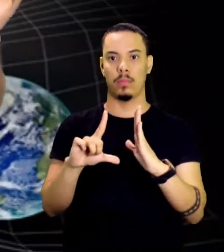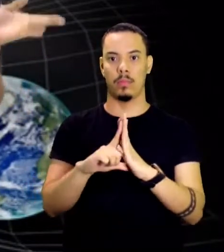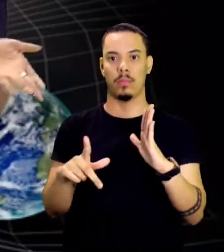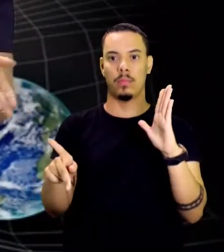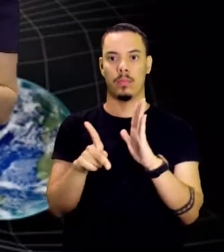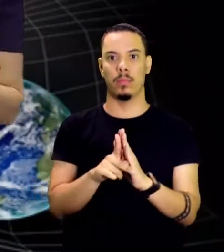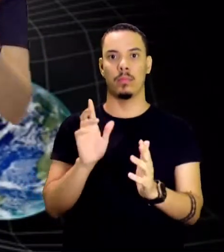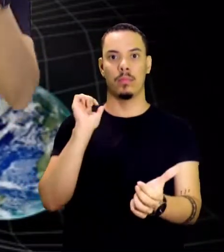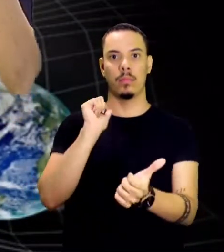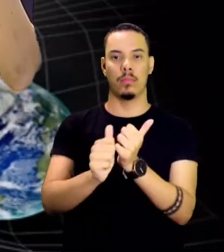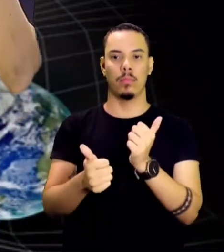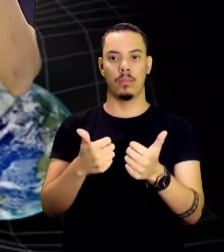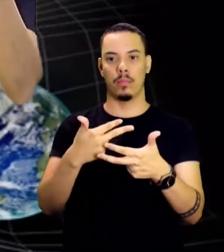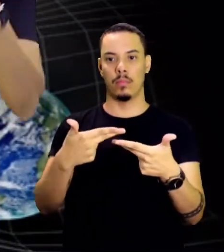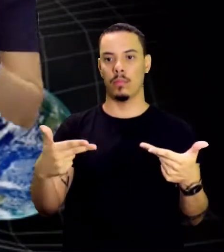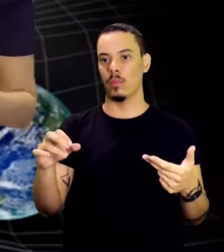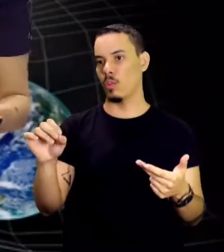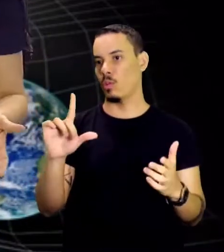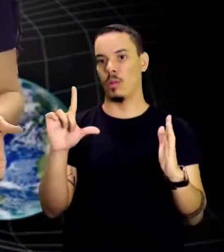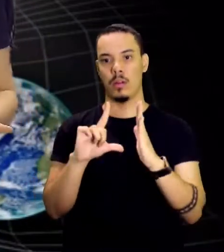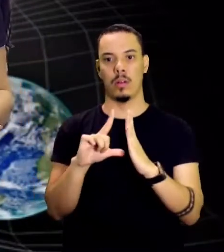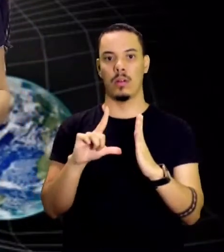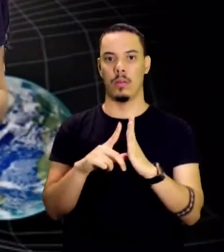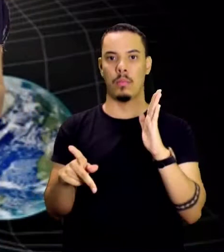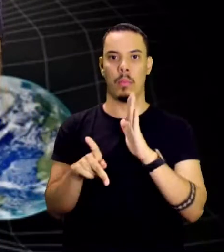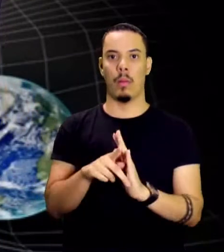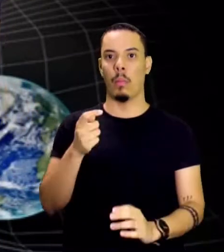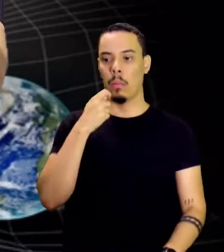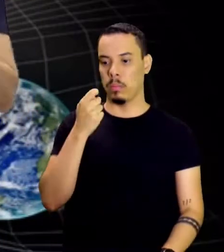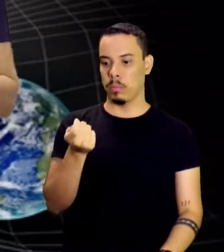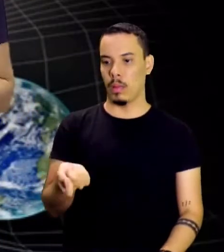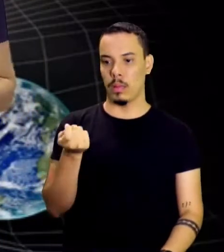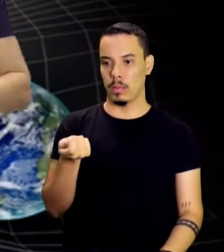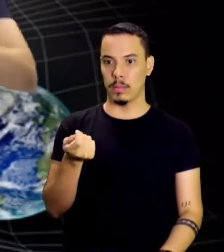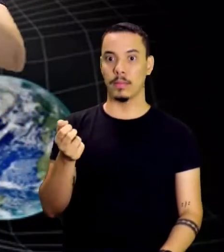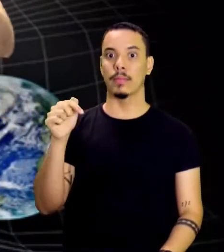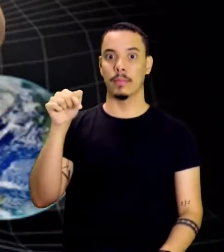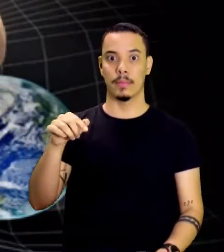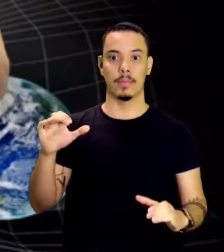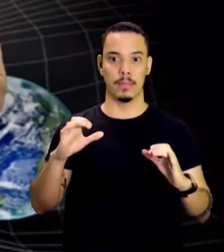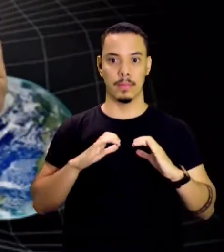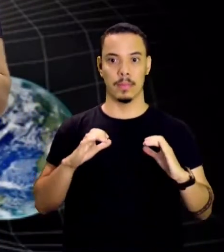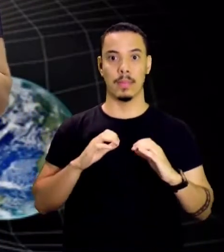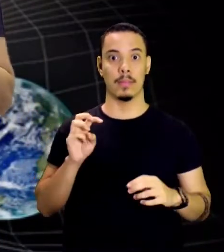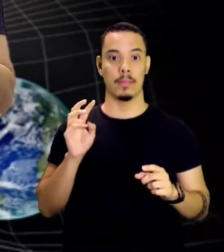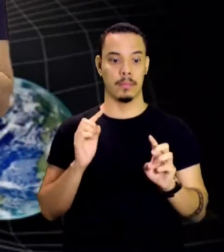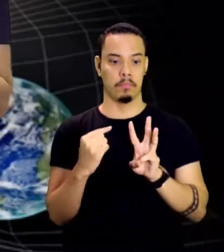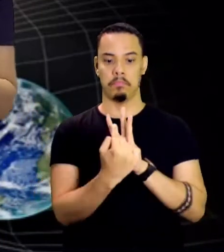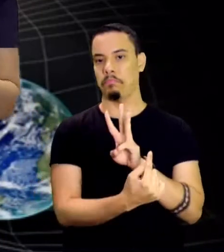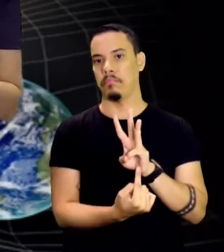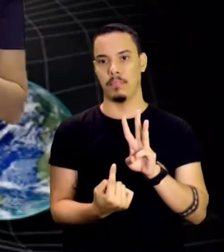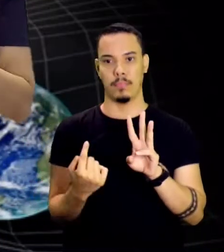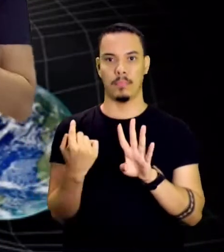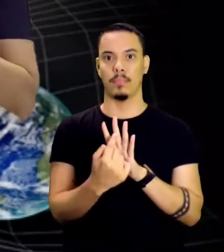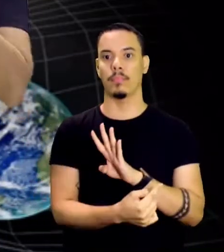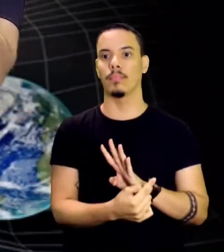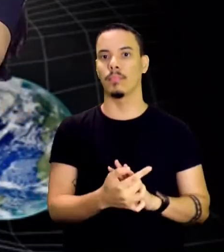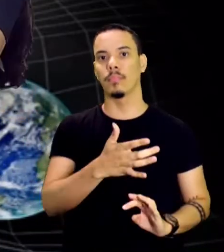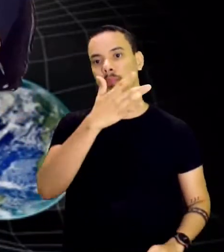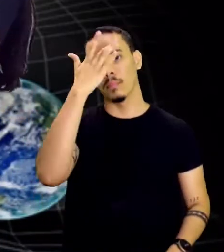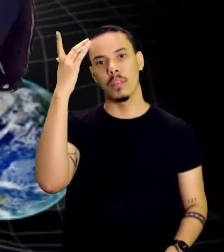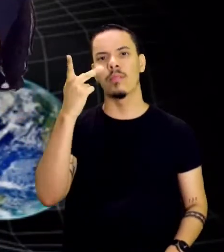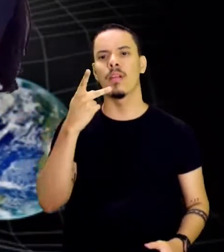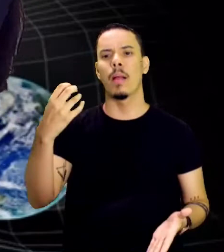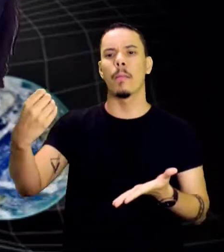de artigos esportivos a eu tô aqui numa loja de casa de pesca por exemplo aqui naquela cidade específica que tem três aí o que que a pessoa fala